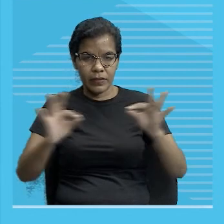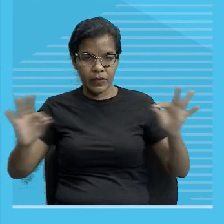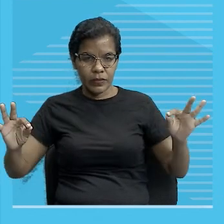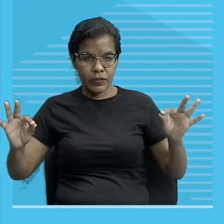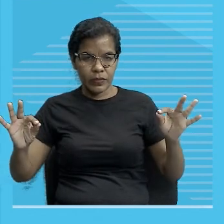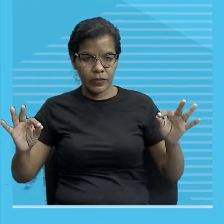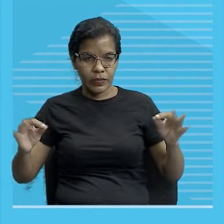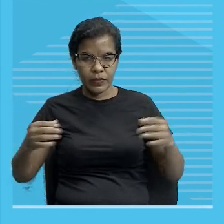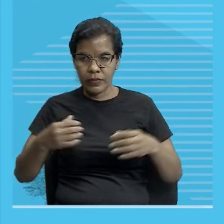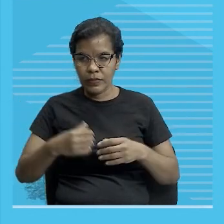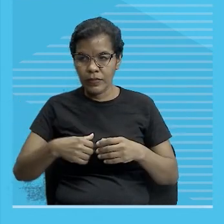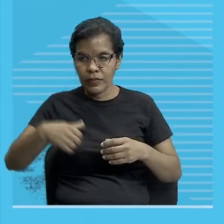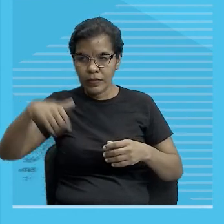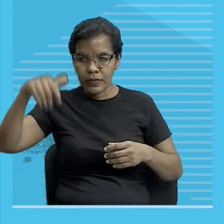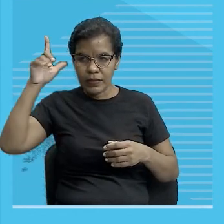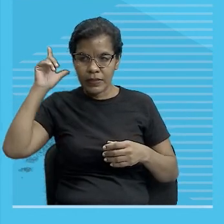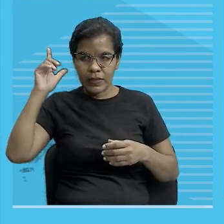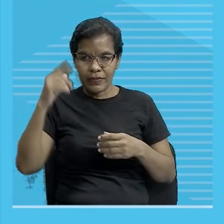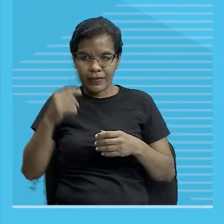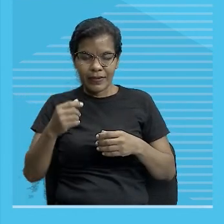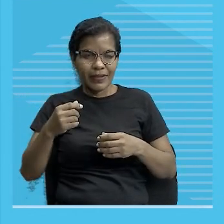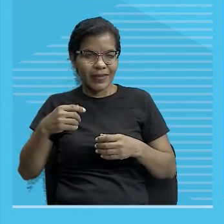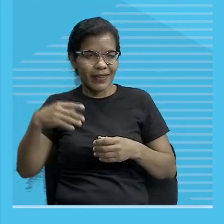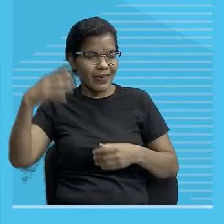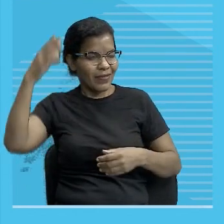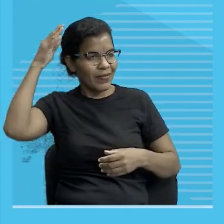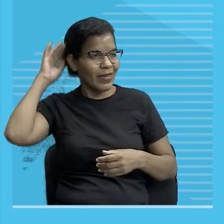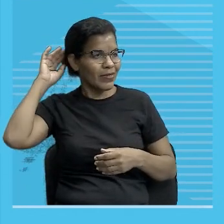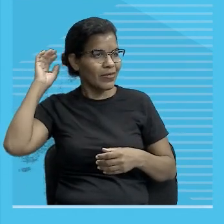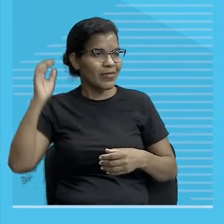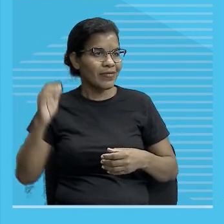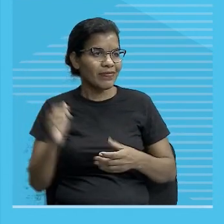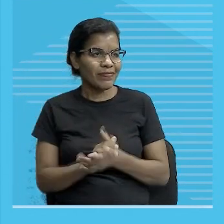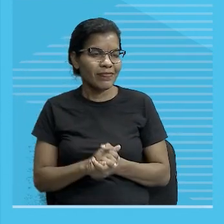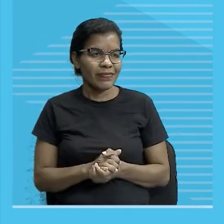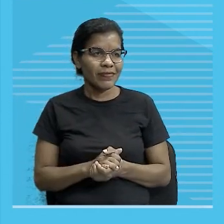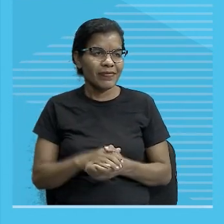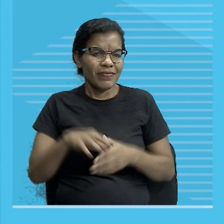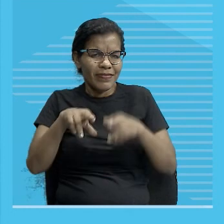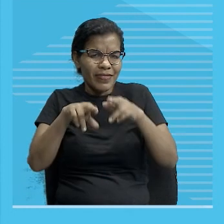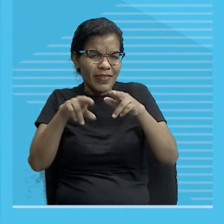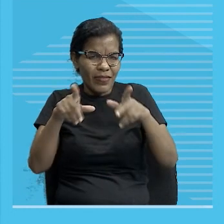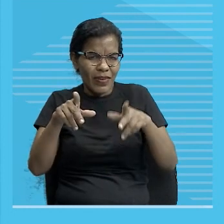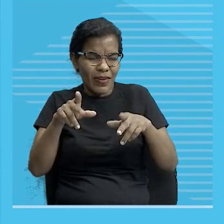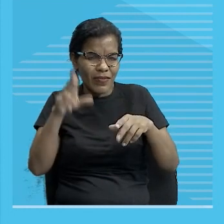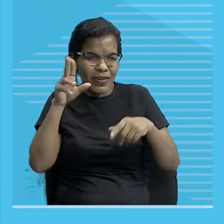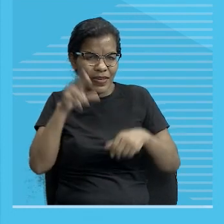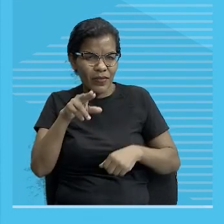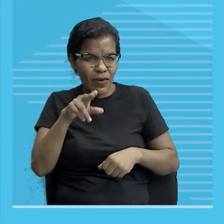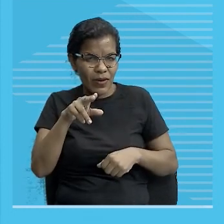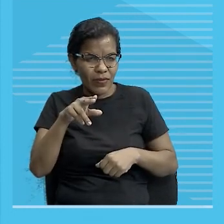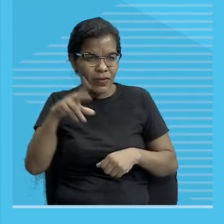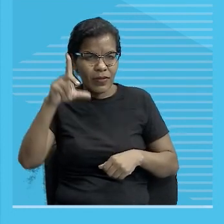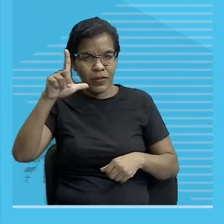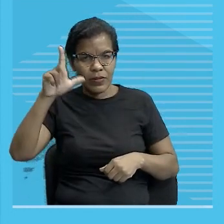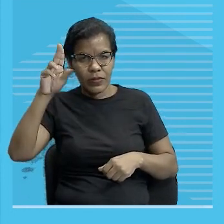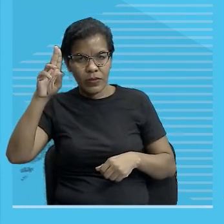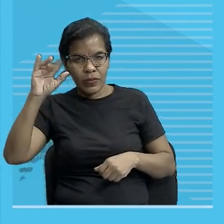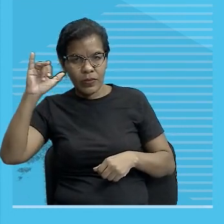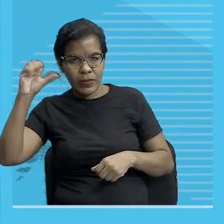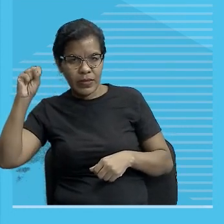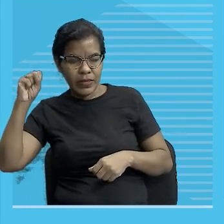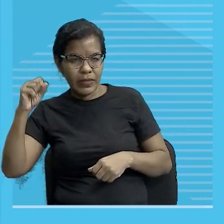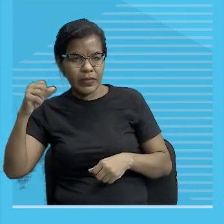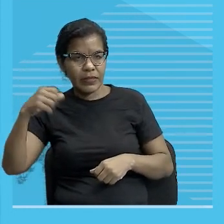cabelos à luz 15, significa dizer que a pessoa usava cabelos igual luz 15. Havia uma moda, né? Principalmente na